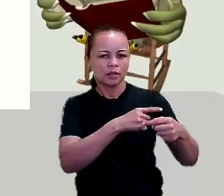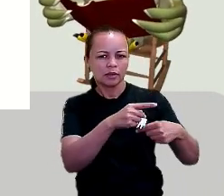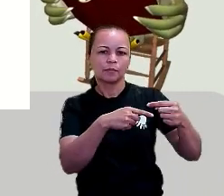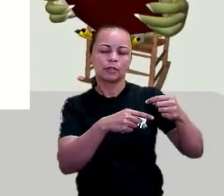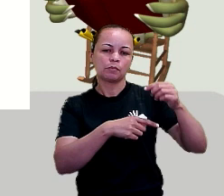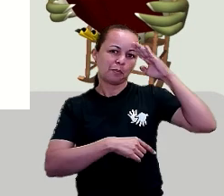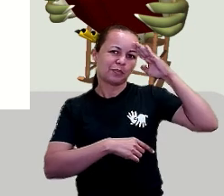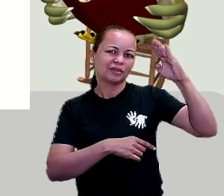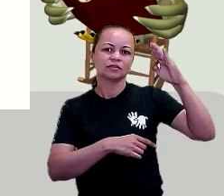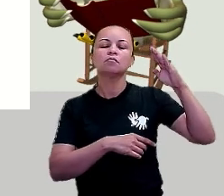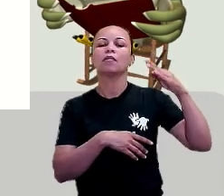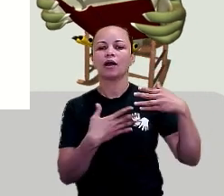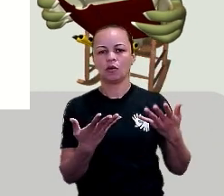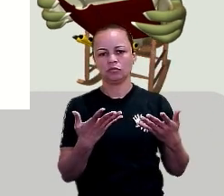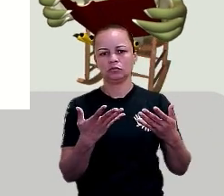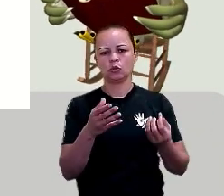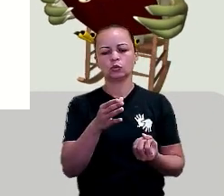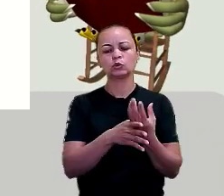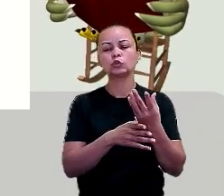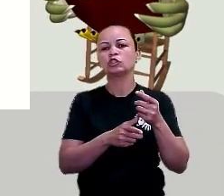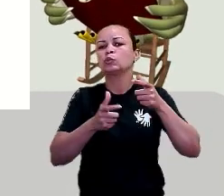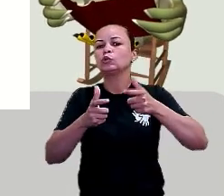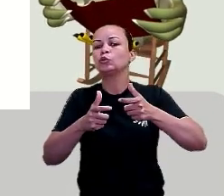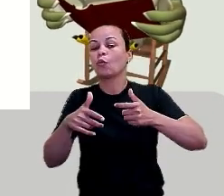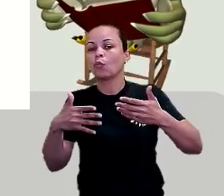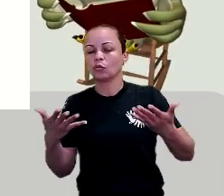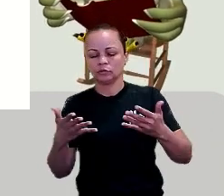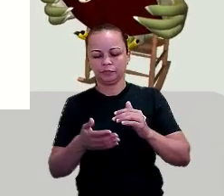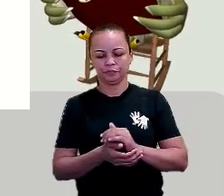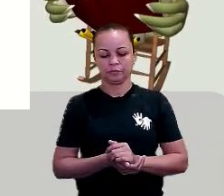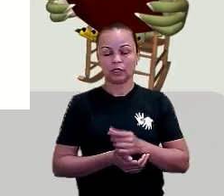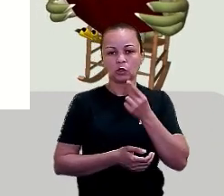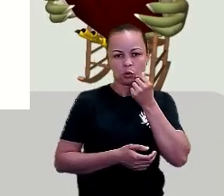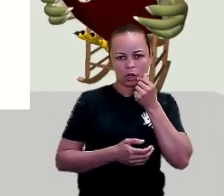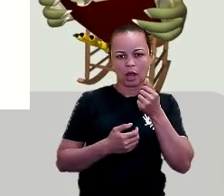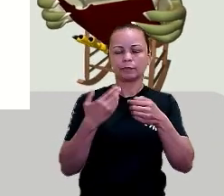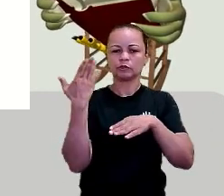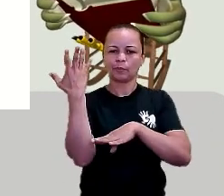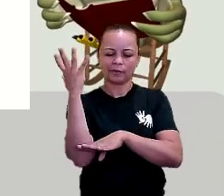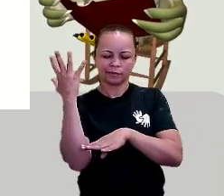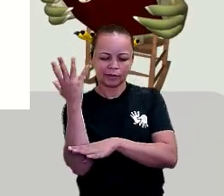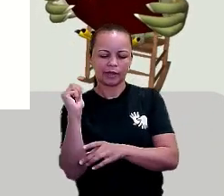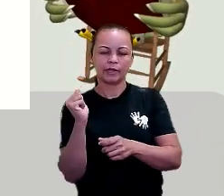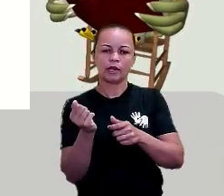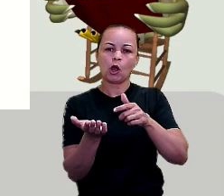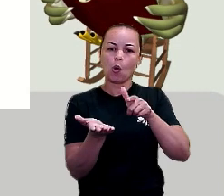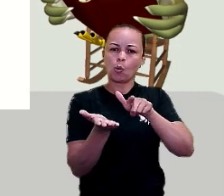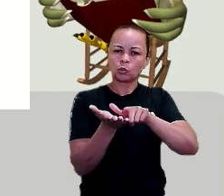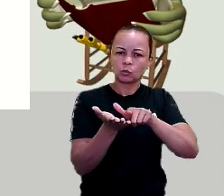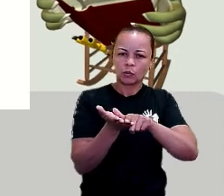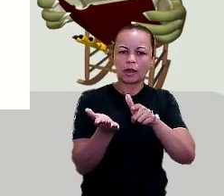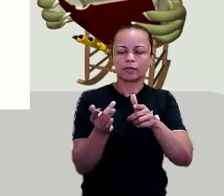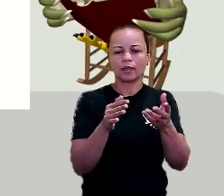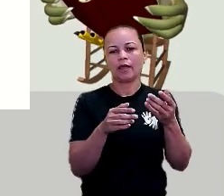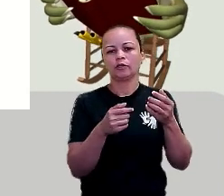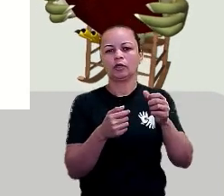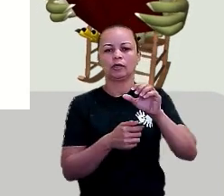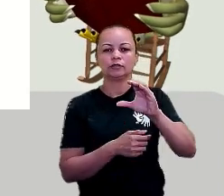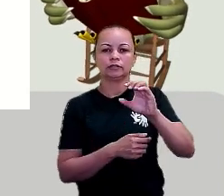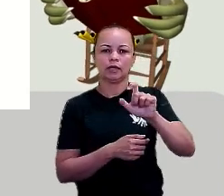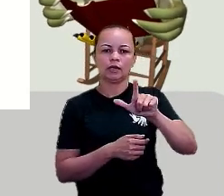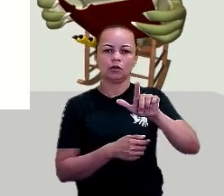isso? Por exemplo, o do lápis eu tenho madeira, o do caderno eu tenho a celulose, que provém da madeira também.